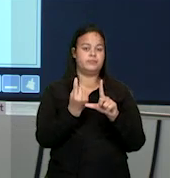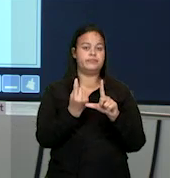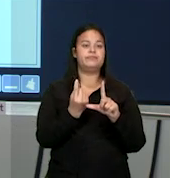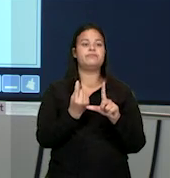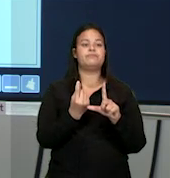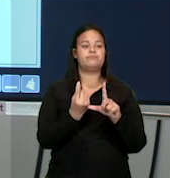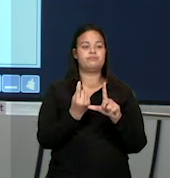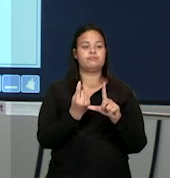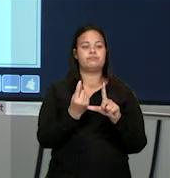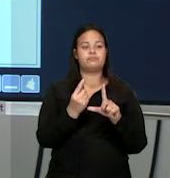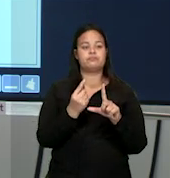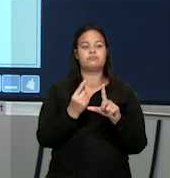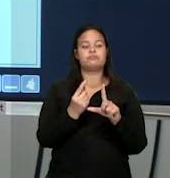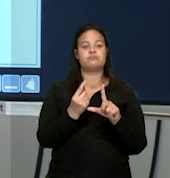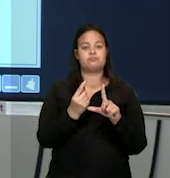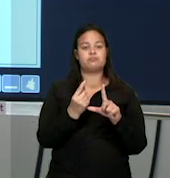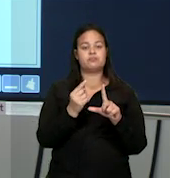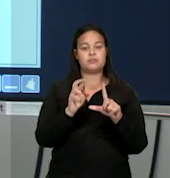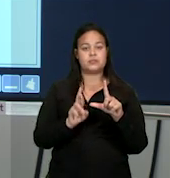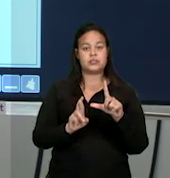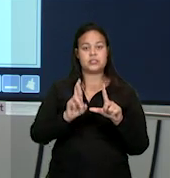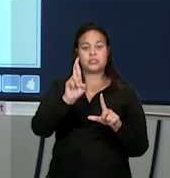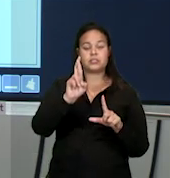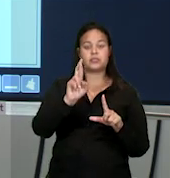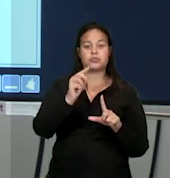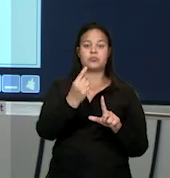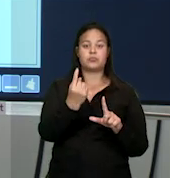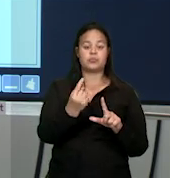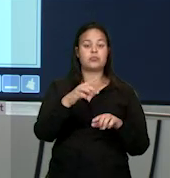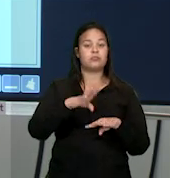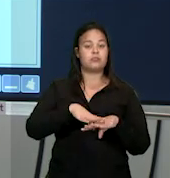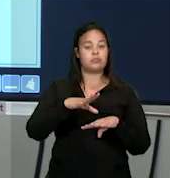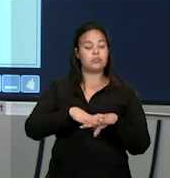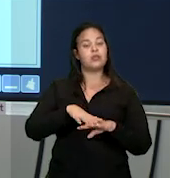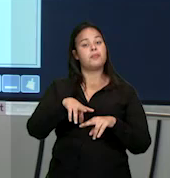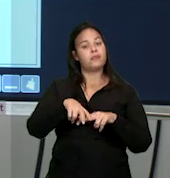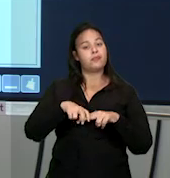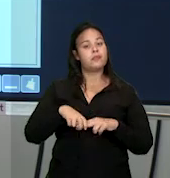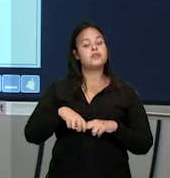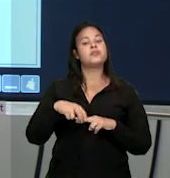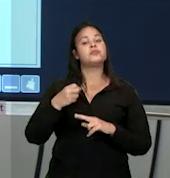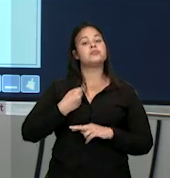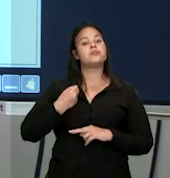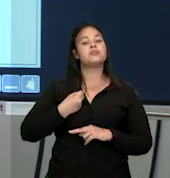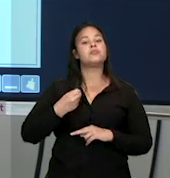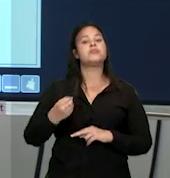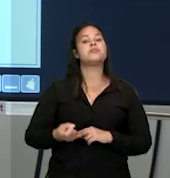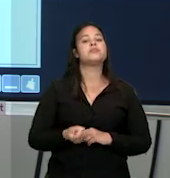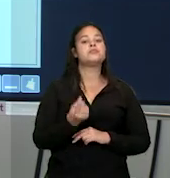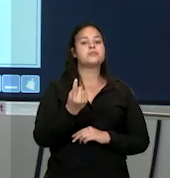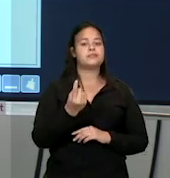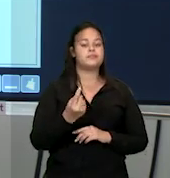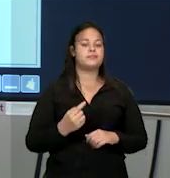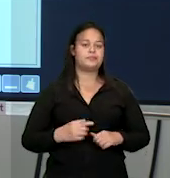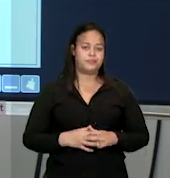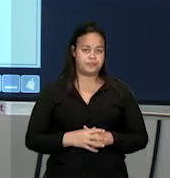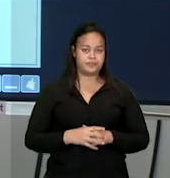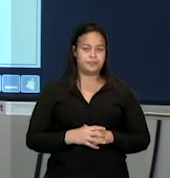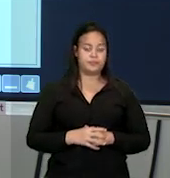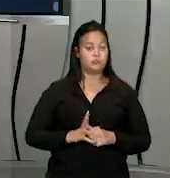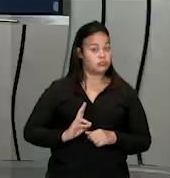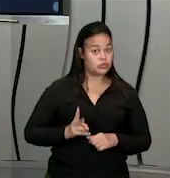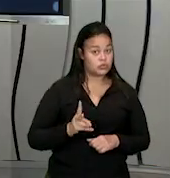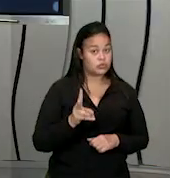círculo trigonométrico é de raio 1. Então, esse raio aqui é 1. Então, por isso o valor de 1. Tá certo? E aí nós vamos